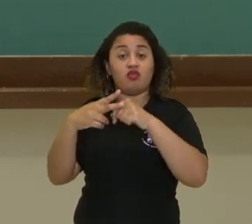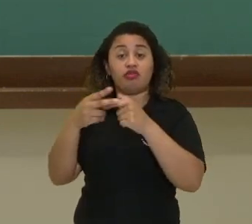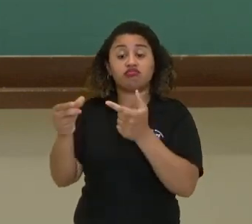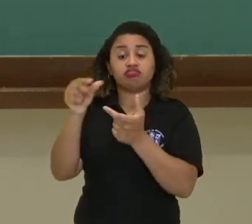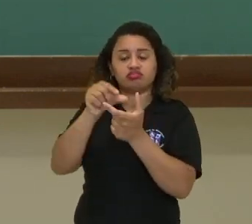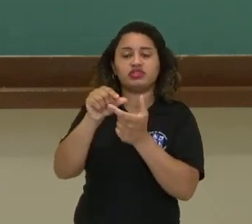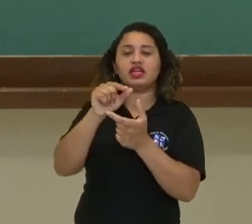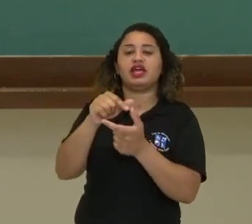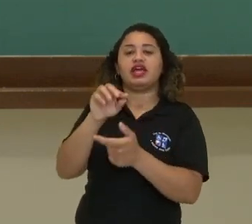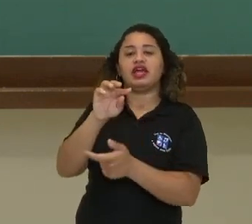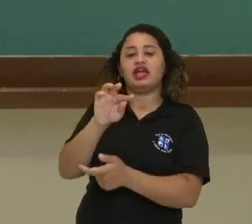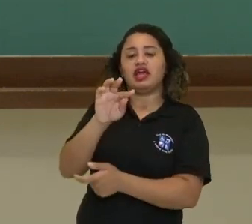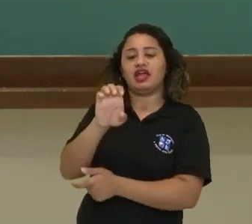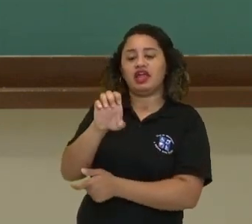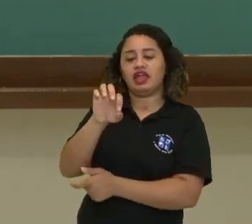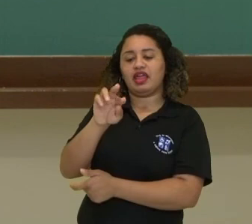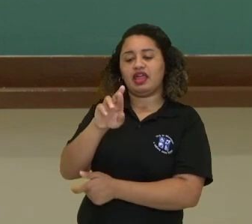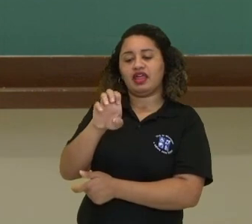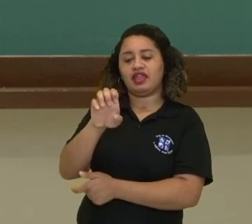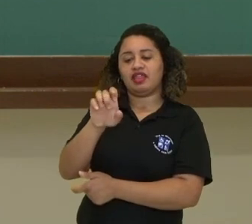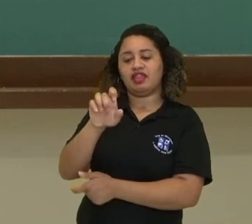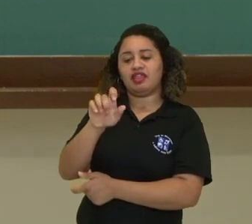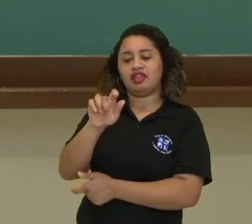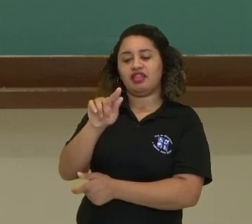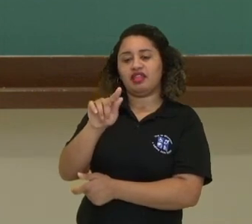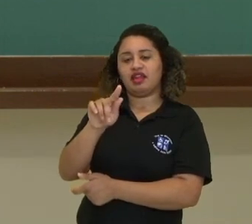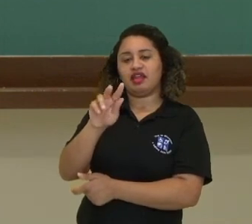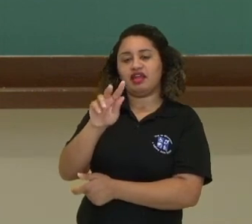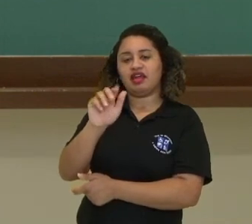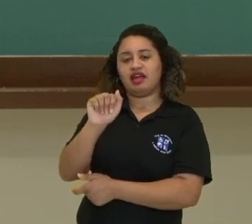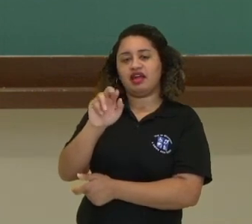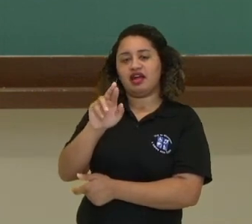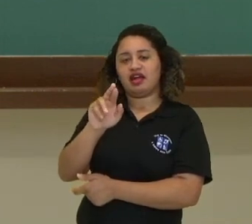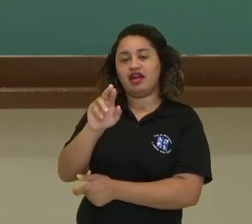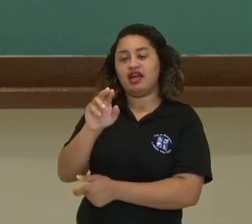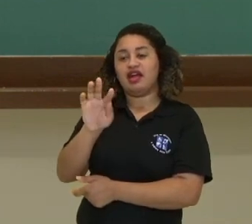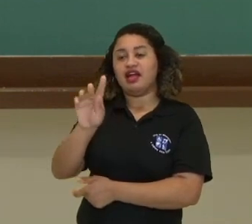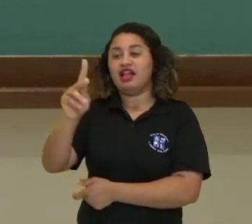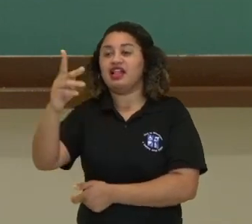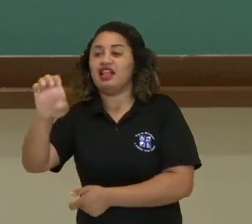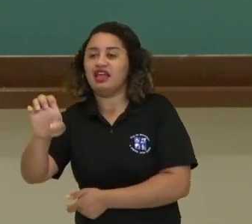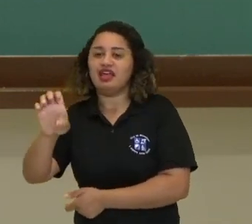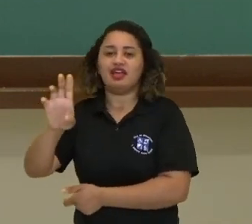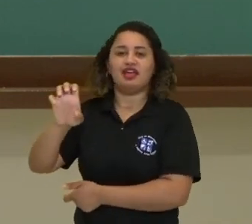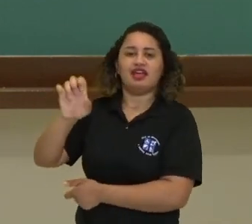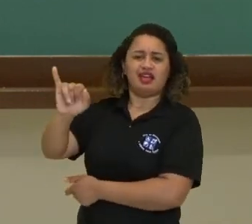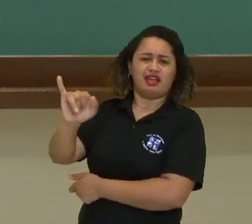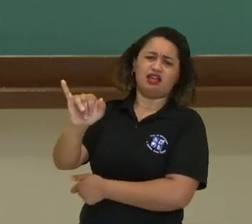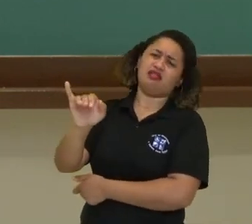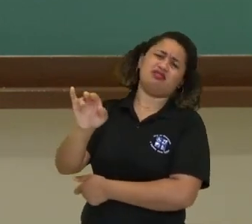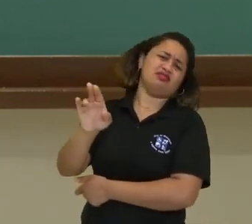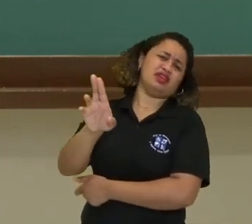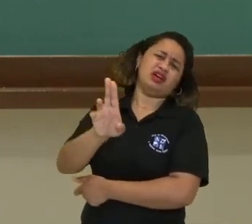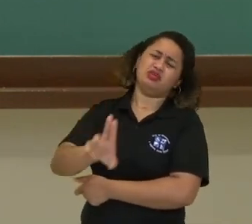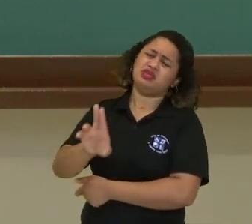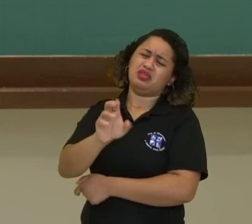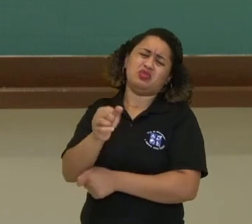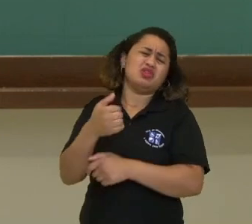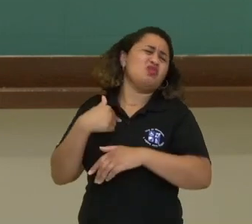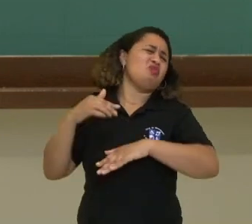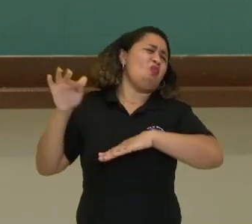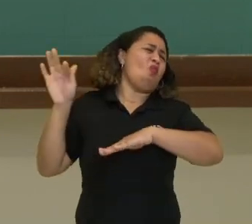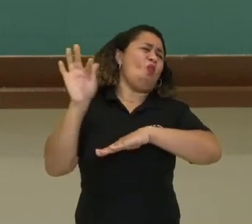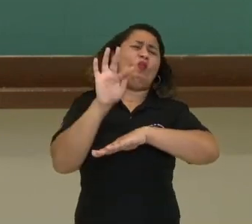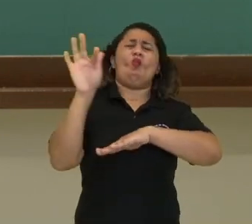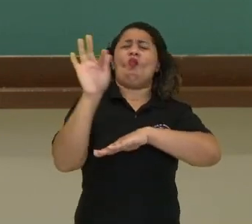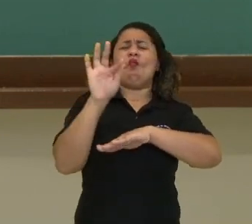não é usado em língua portuguesa. É usado, claro, é usado assim em coisas muito mais formais, tá? Mas no dia a dia a